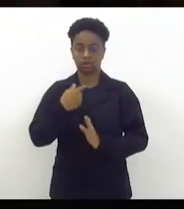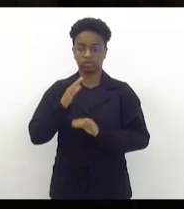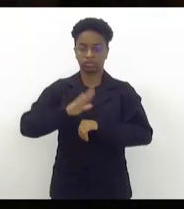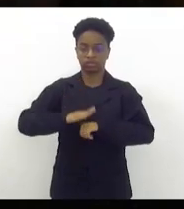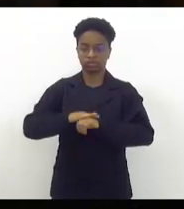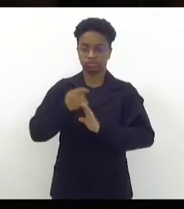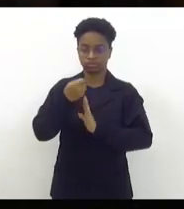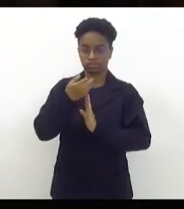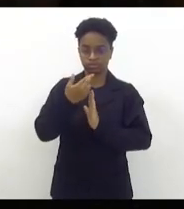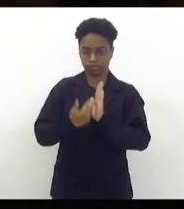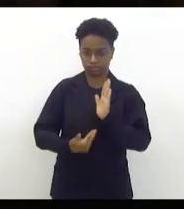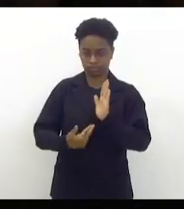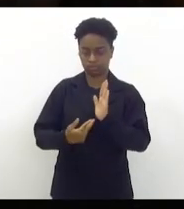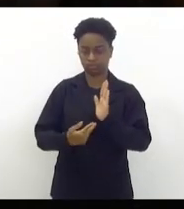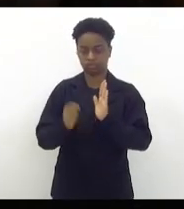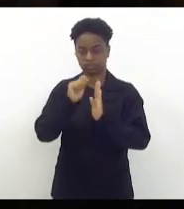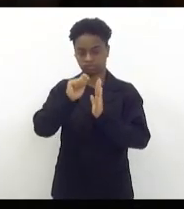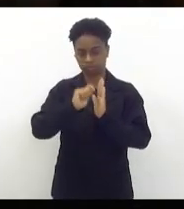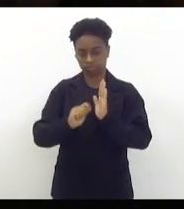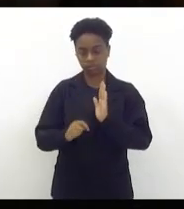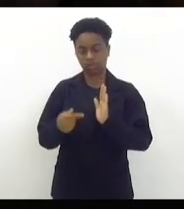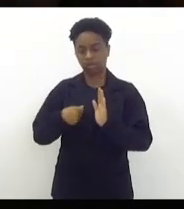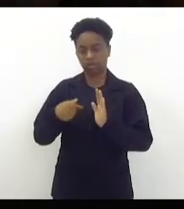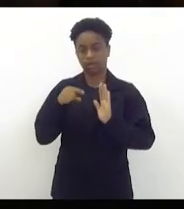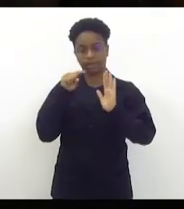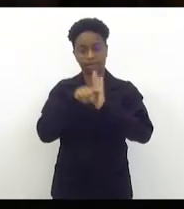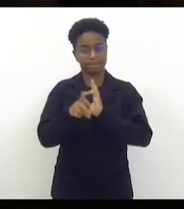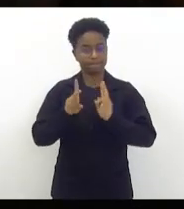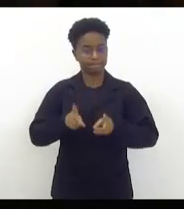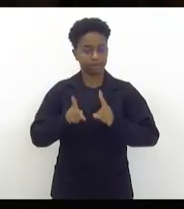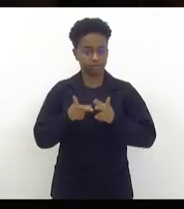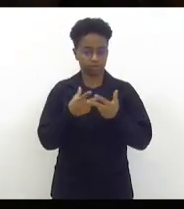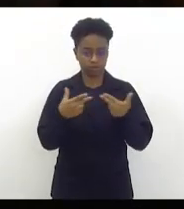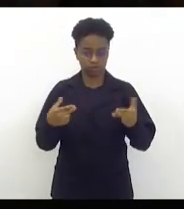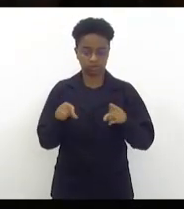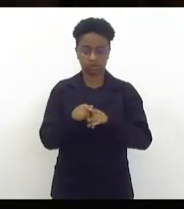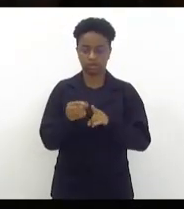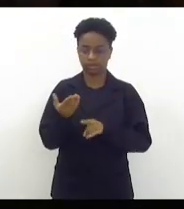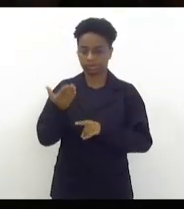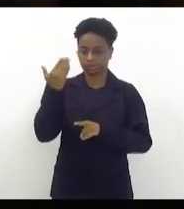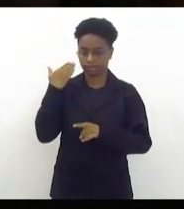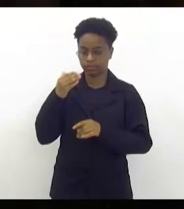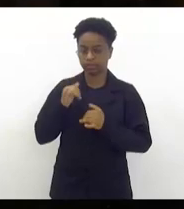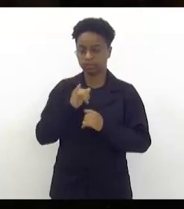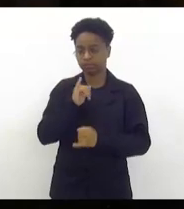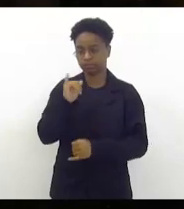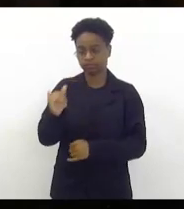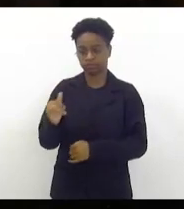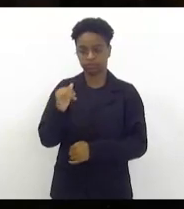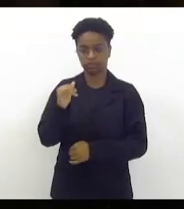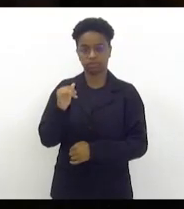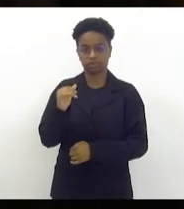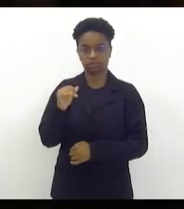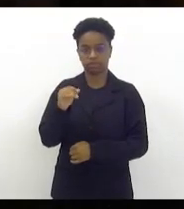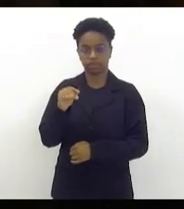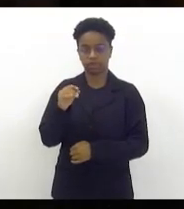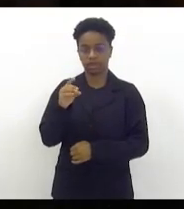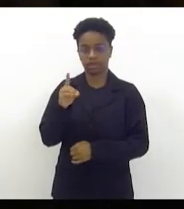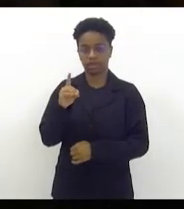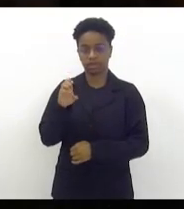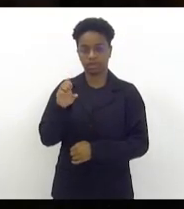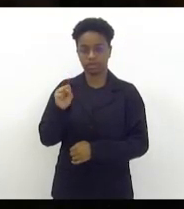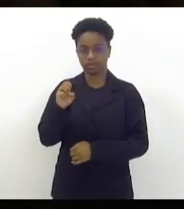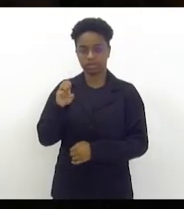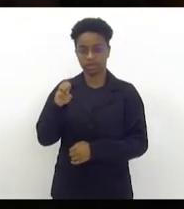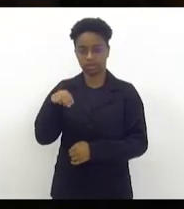relator. E levantei a mesma questão, e à época disse para o desembargador Murta que o meu voto seria pela